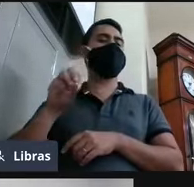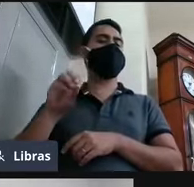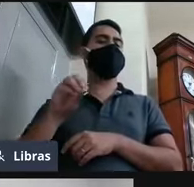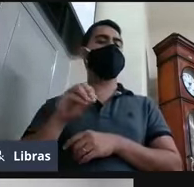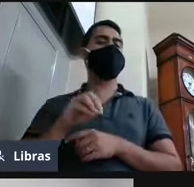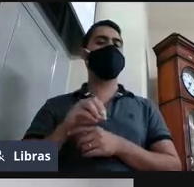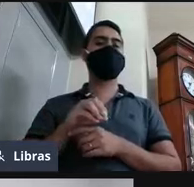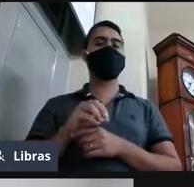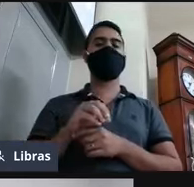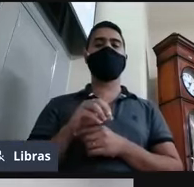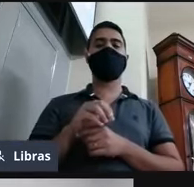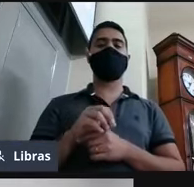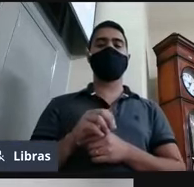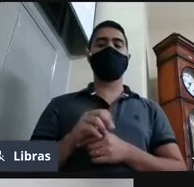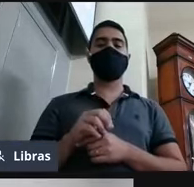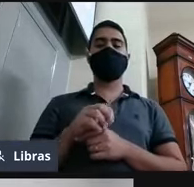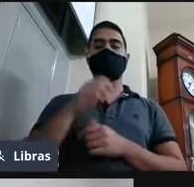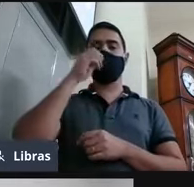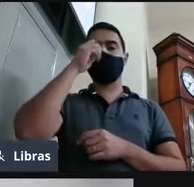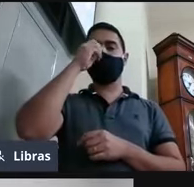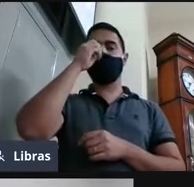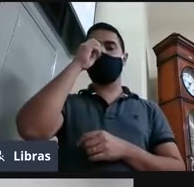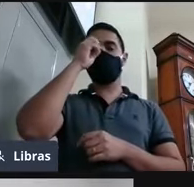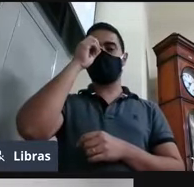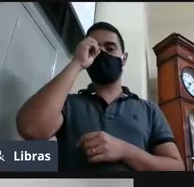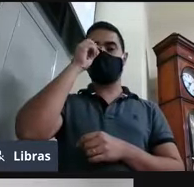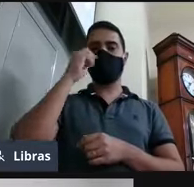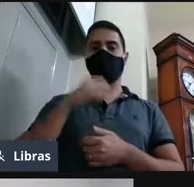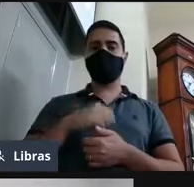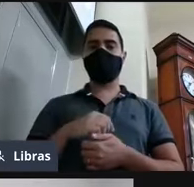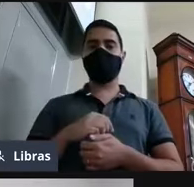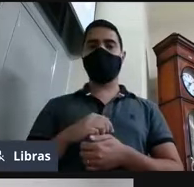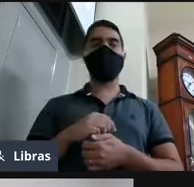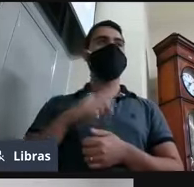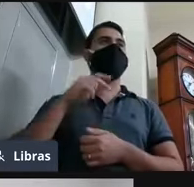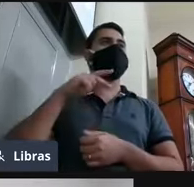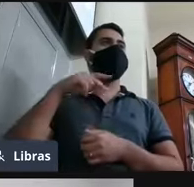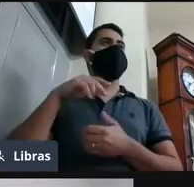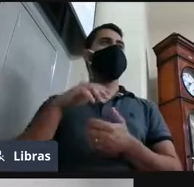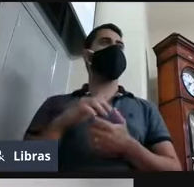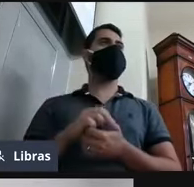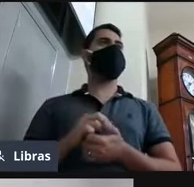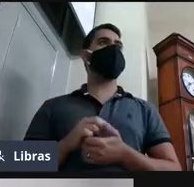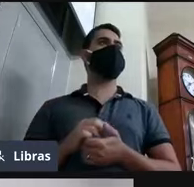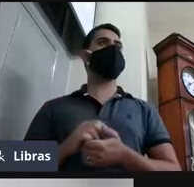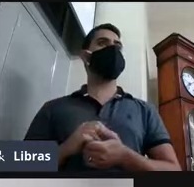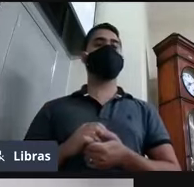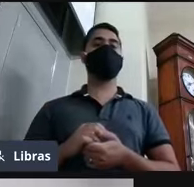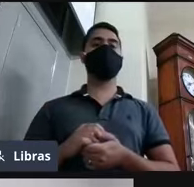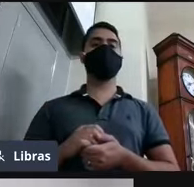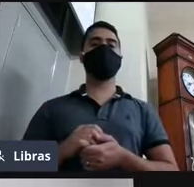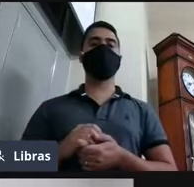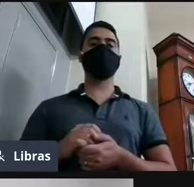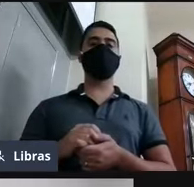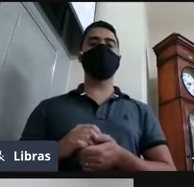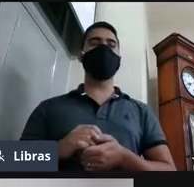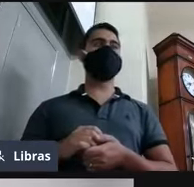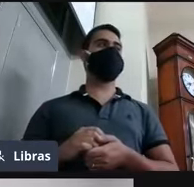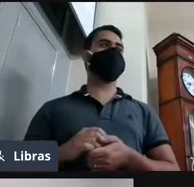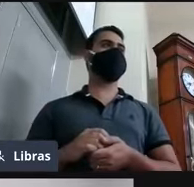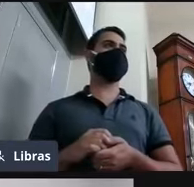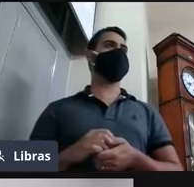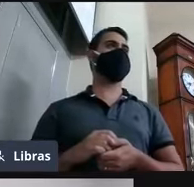será albergada no distrito, o assunto merecerá atenção especial. Marquinho da Saúde, Luiz Felipe, assessor, e Fabrício Itaboraí, assessor